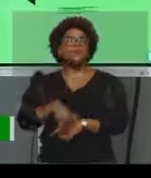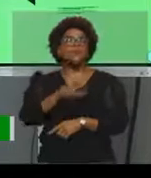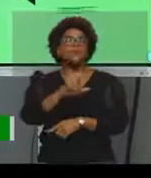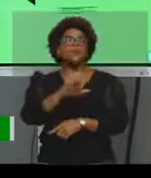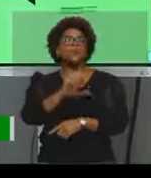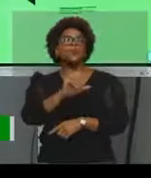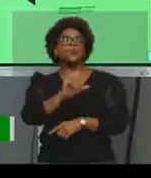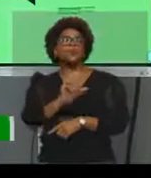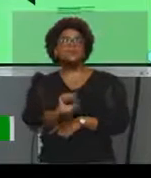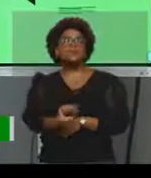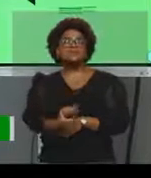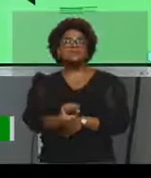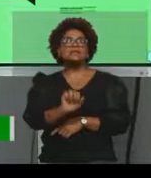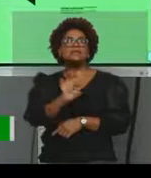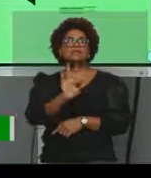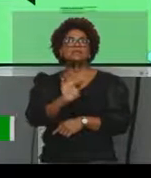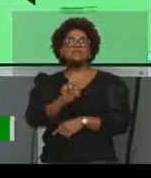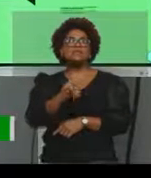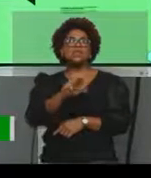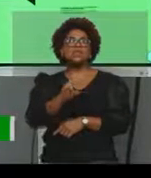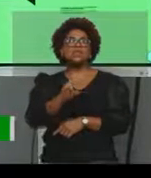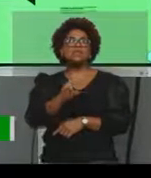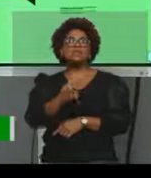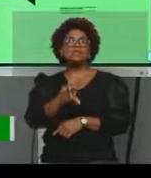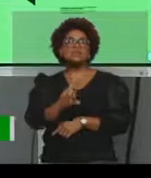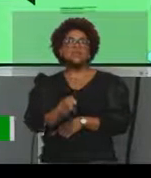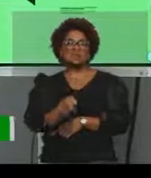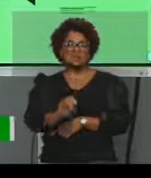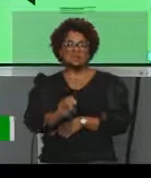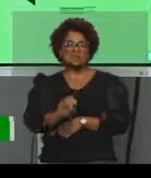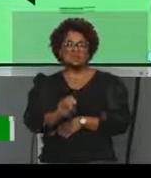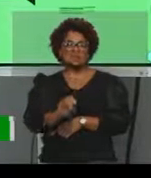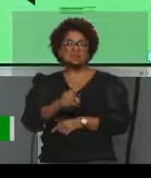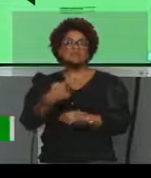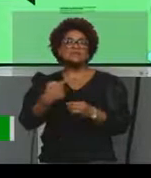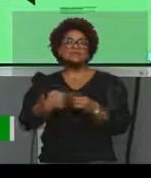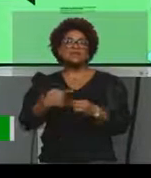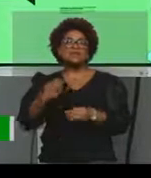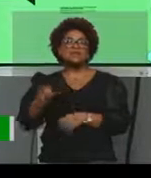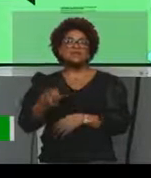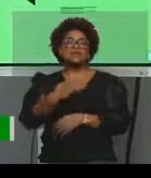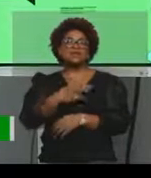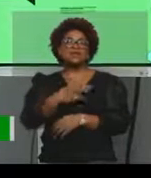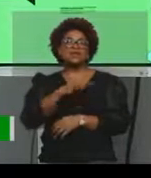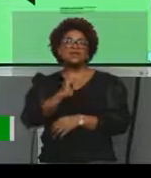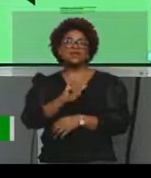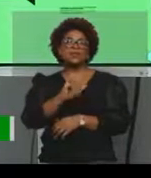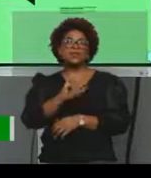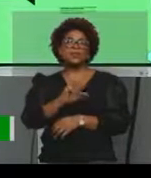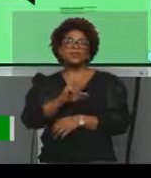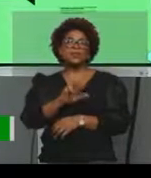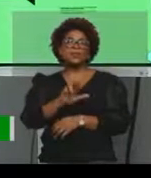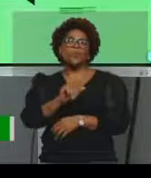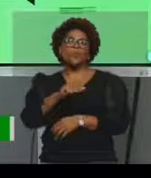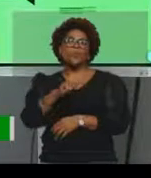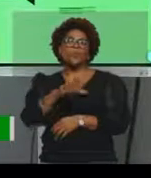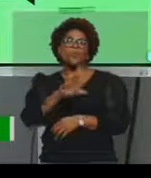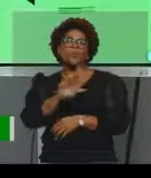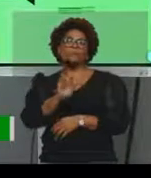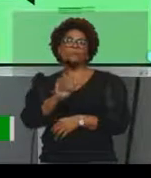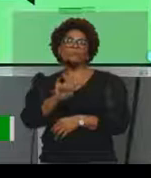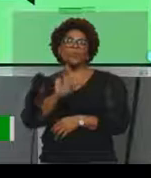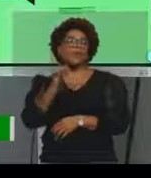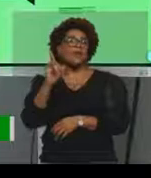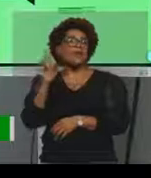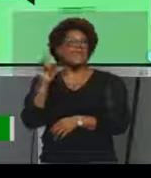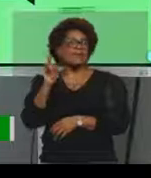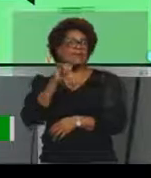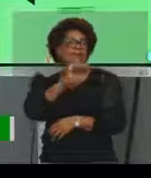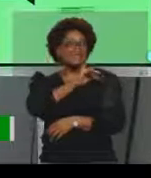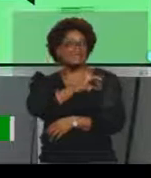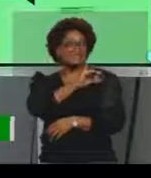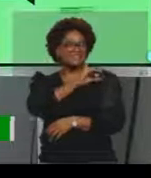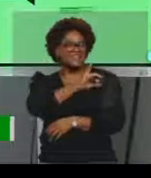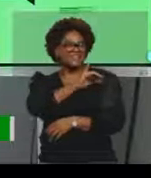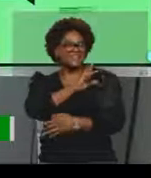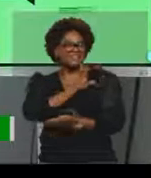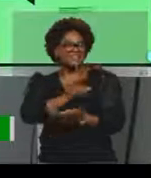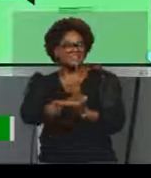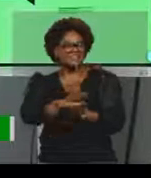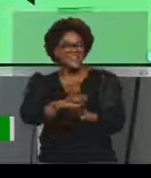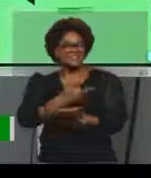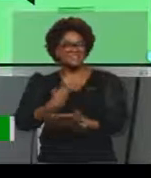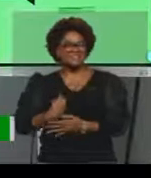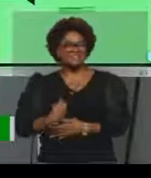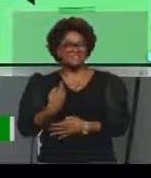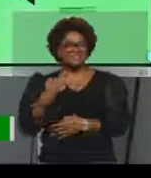do Colégio Martins Pena, em Nova Iguaçu. Estudante do sétimo ano. Luiz Fernando sempre participa aqui do Tira Dúvidas com a gente. Professora